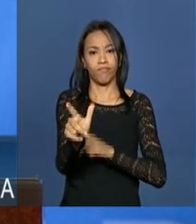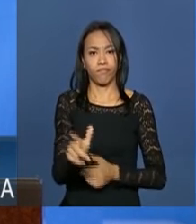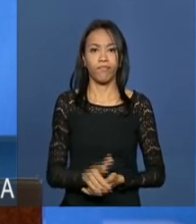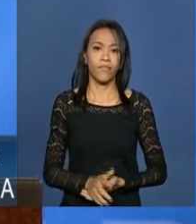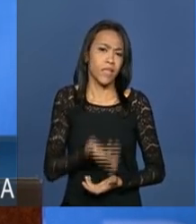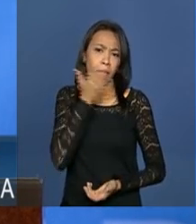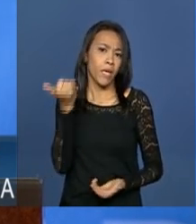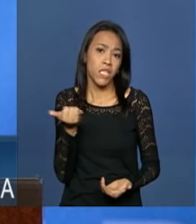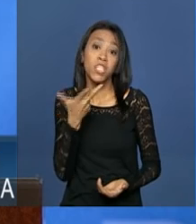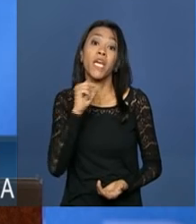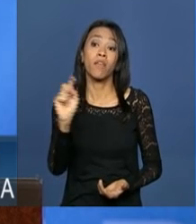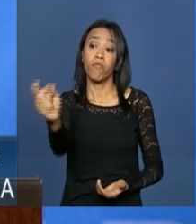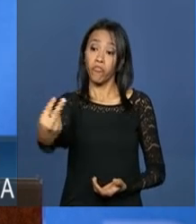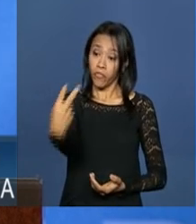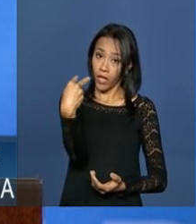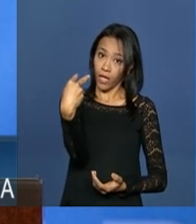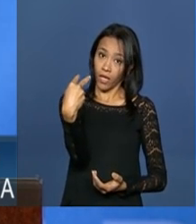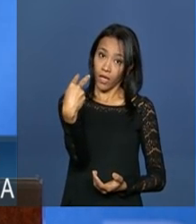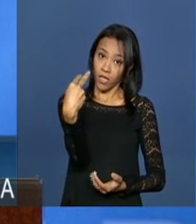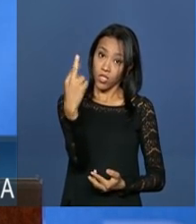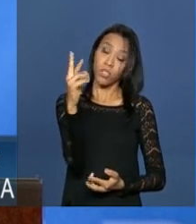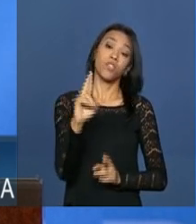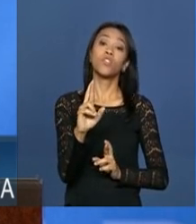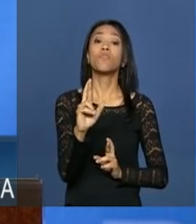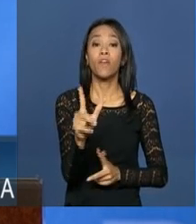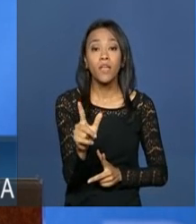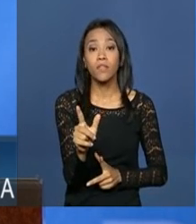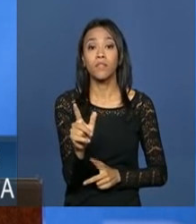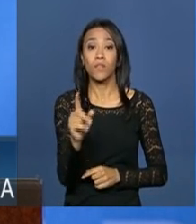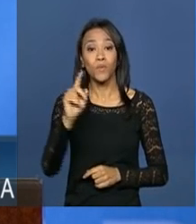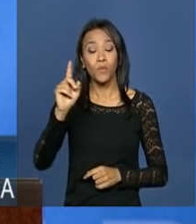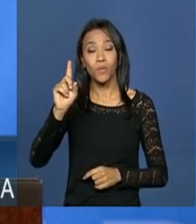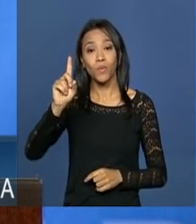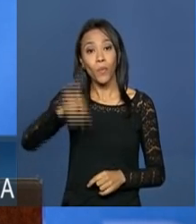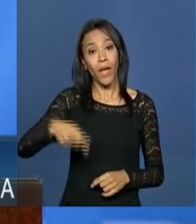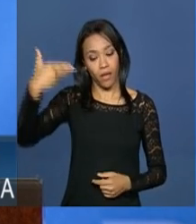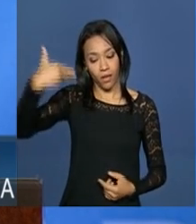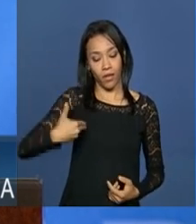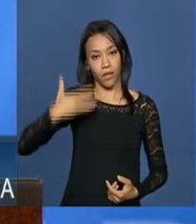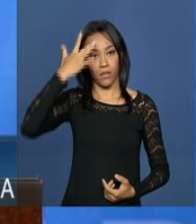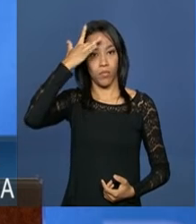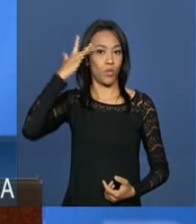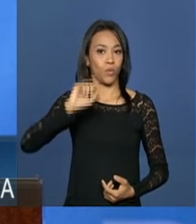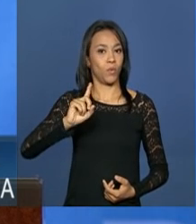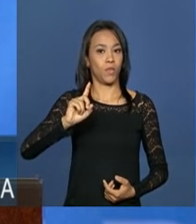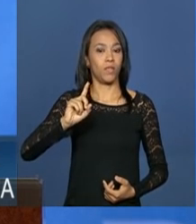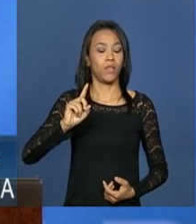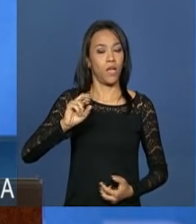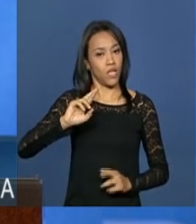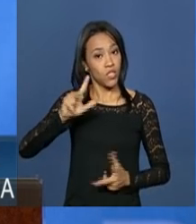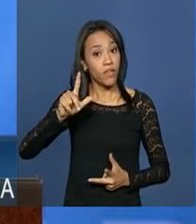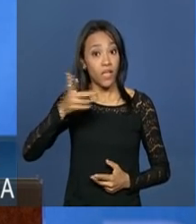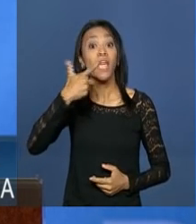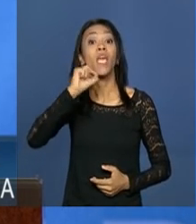dependendo de quem olha, porque a diferença não está na pessoa, está